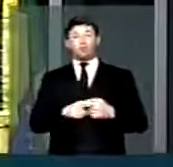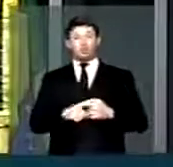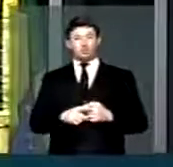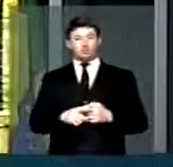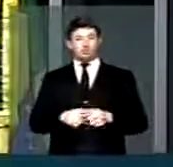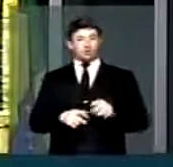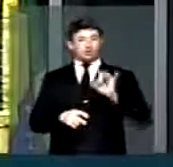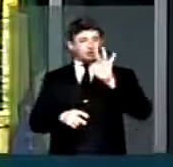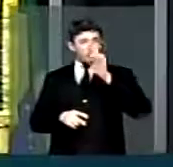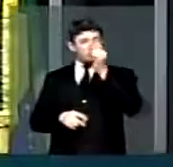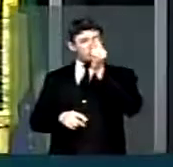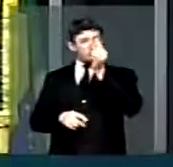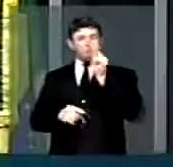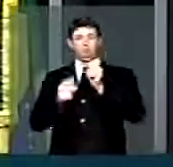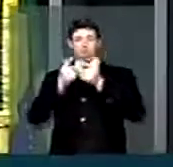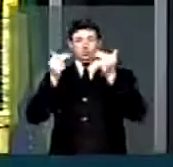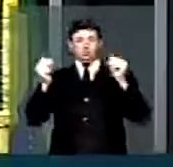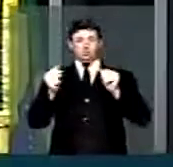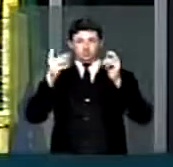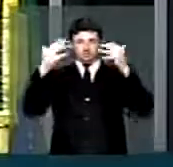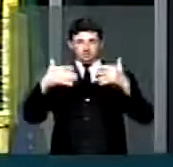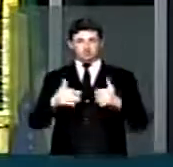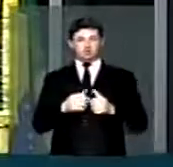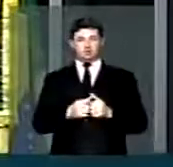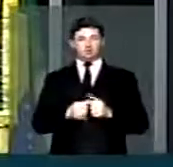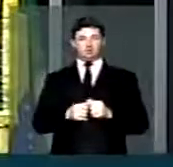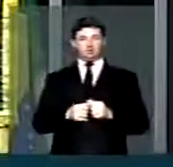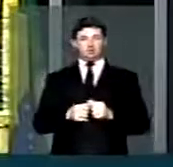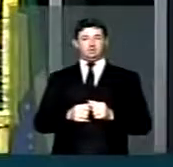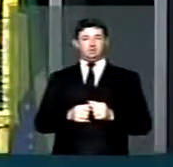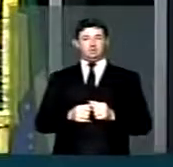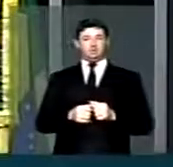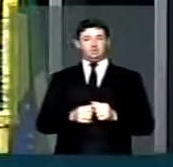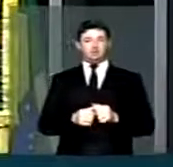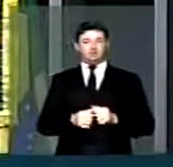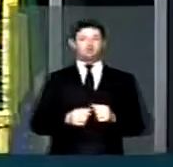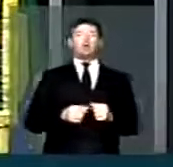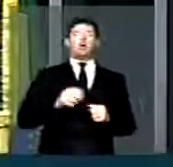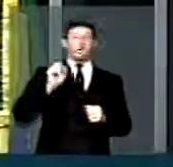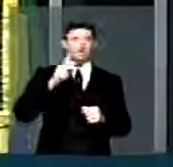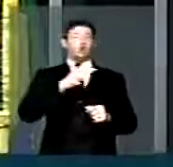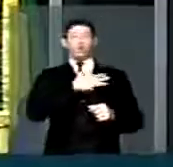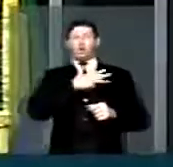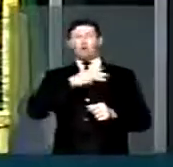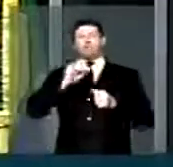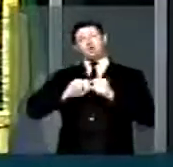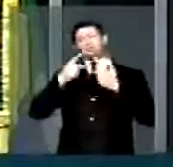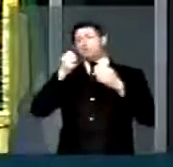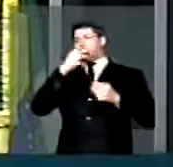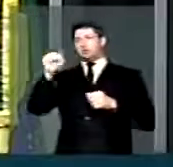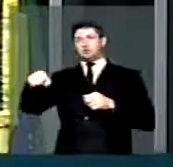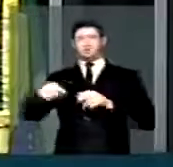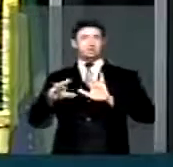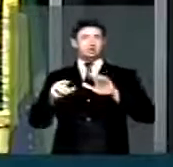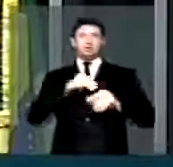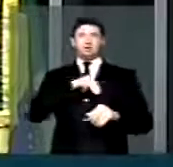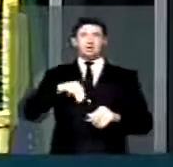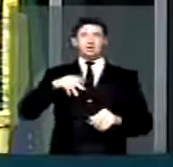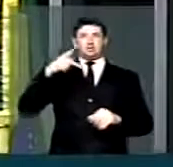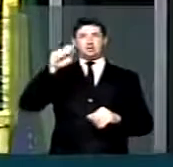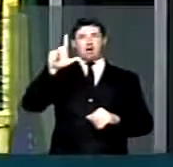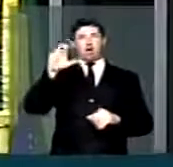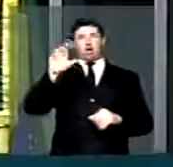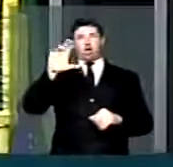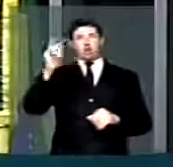pegar só um item para explicar. Não vamos negar os méritos do Lula e, sobretudo, do ministro Palocci à